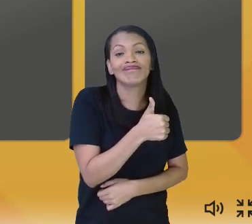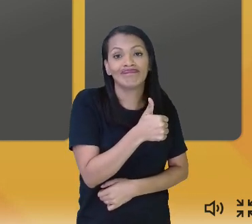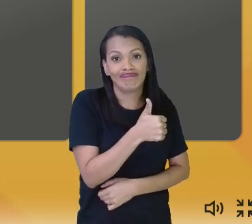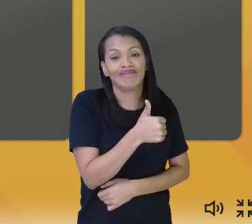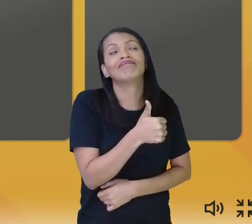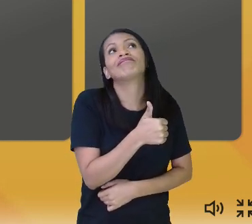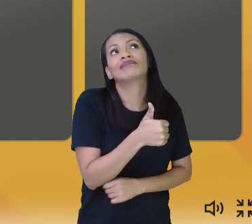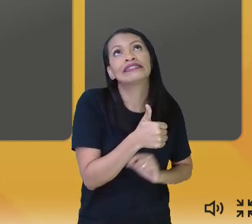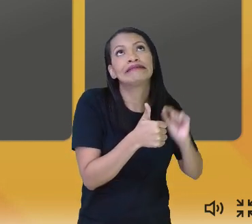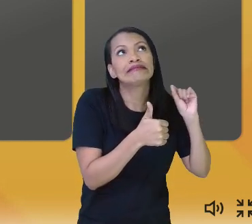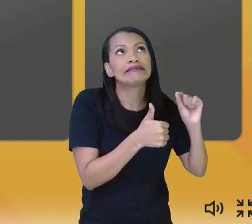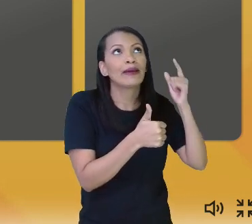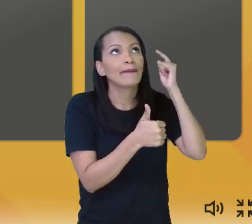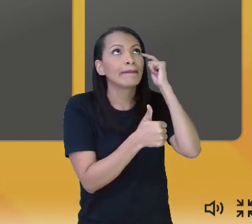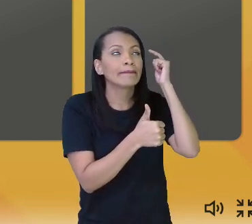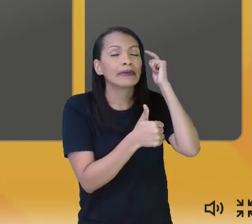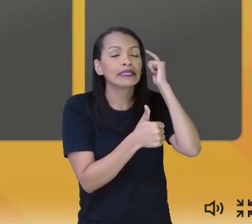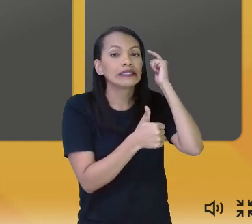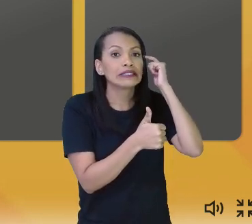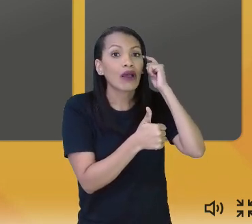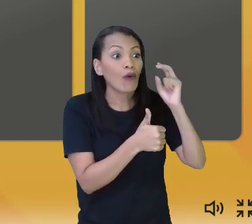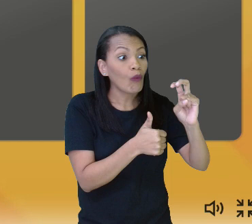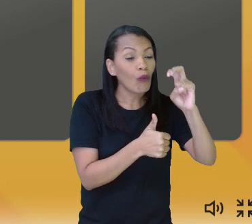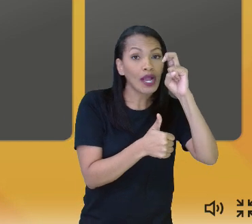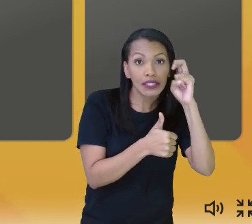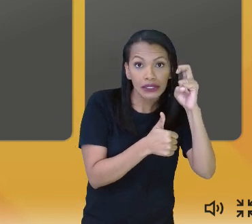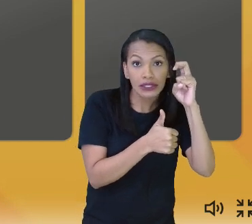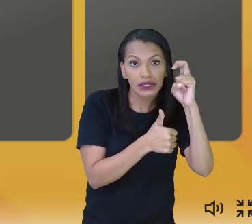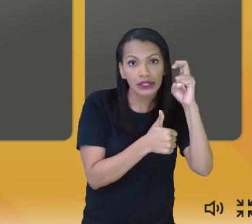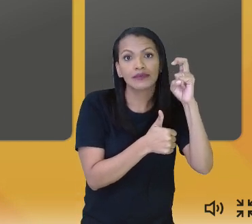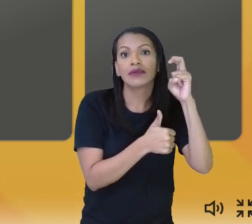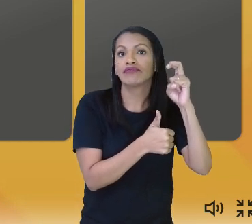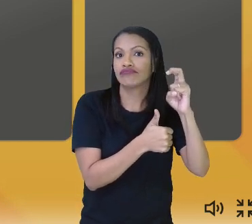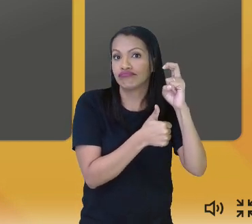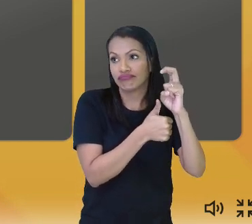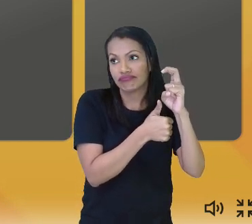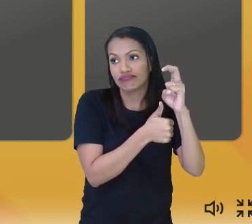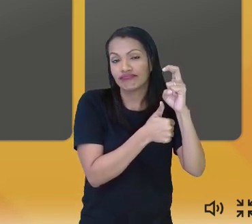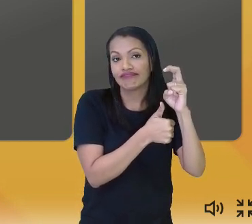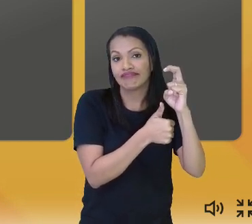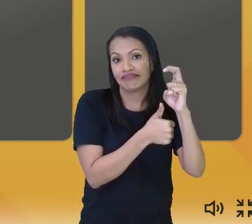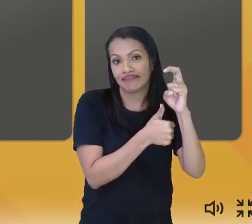Hum, com a quinta de cima.